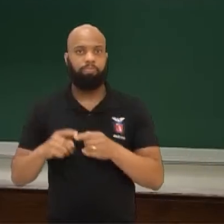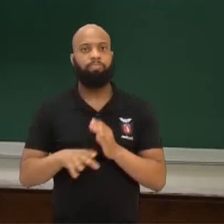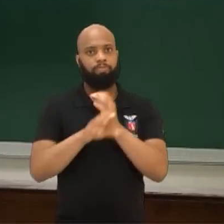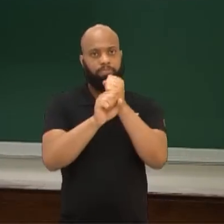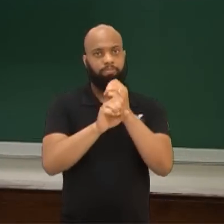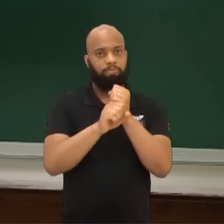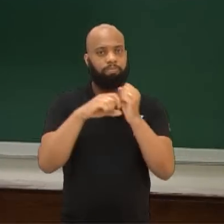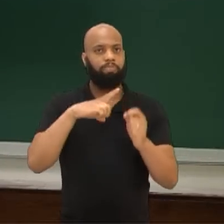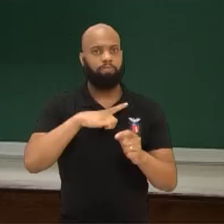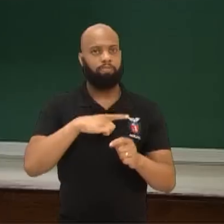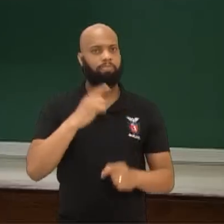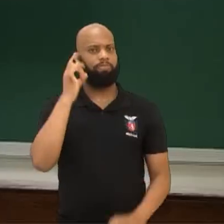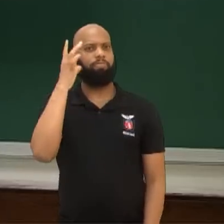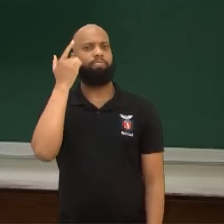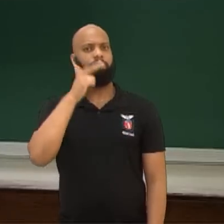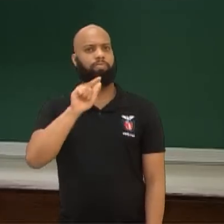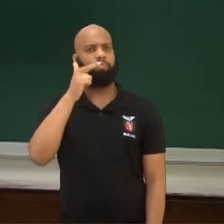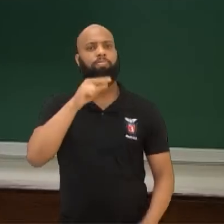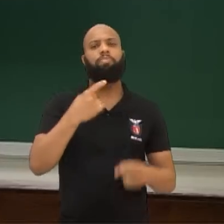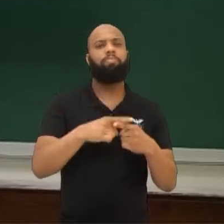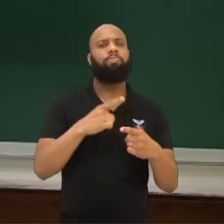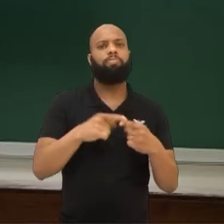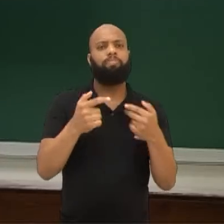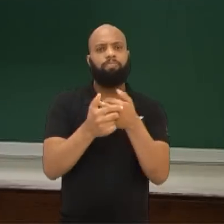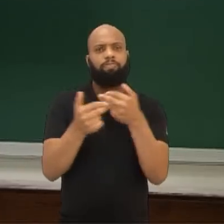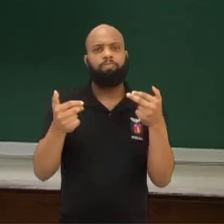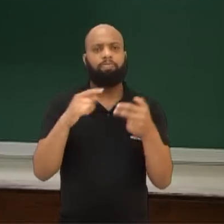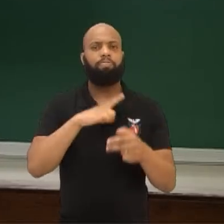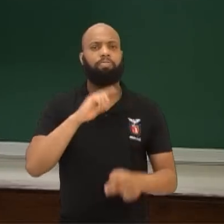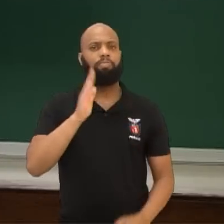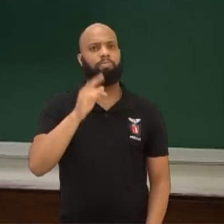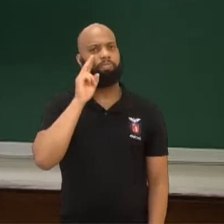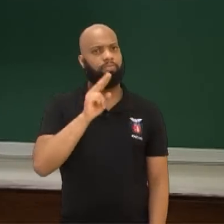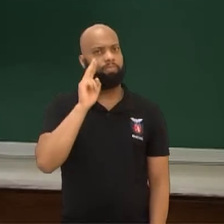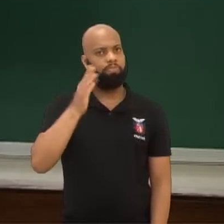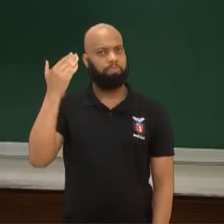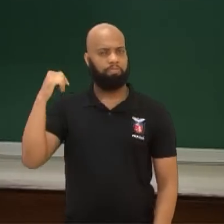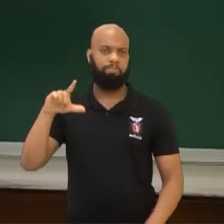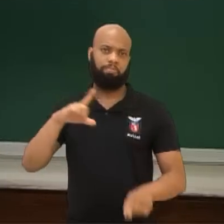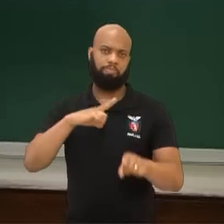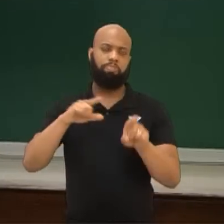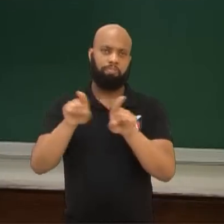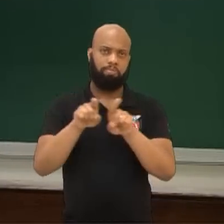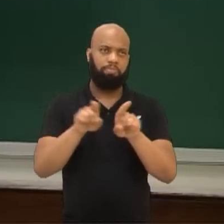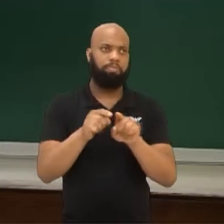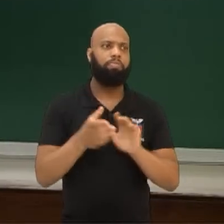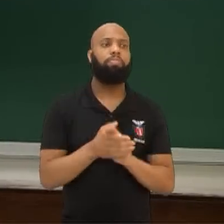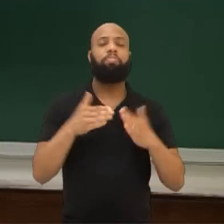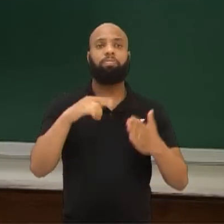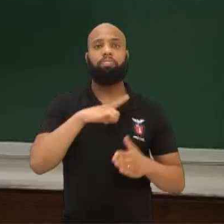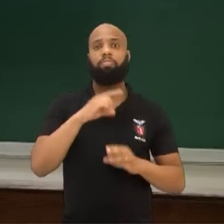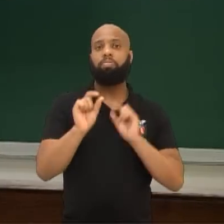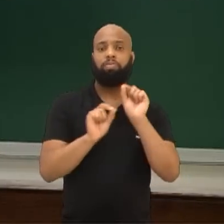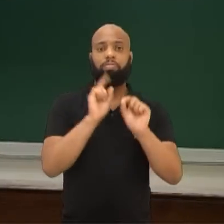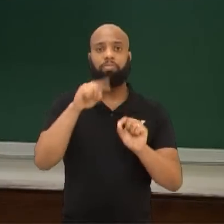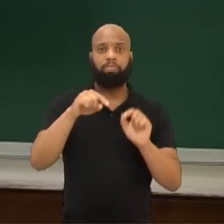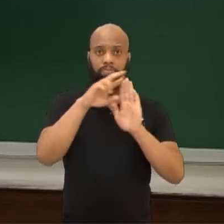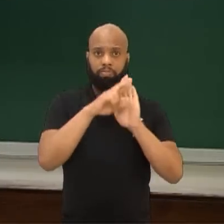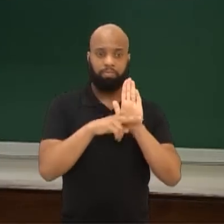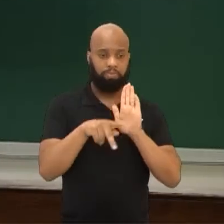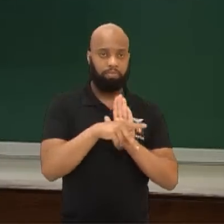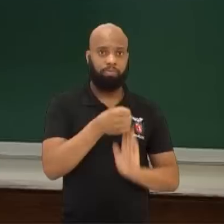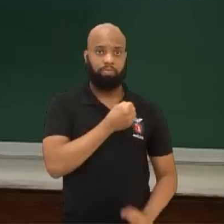cálculo fica super fácil, porque já é uma coisa que nós já vimos anteriormente. Então, lembrando que, como é uma regra de